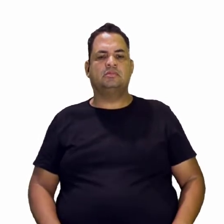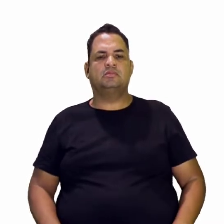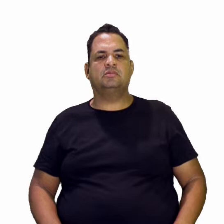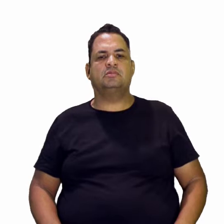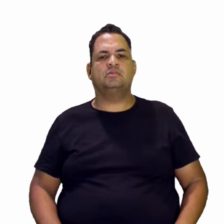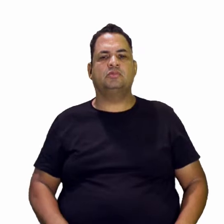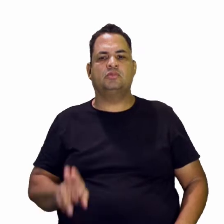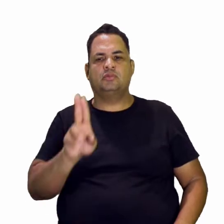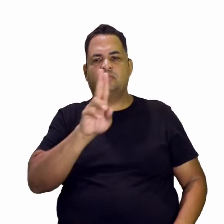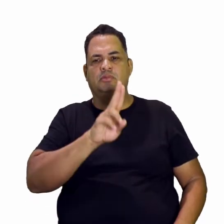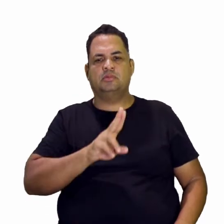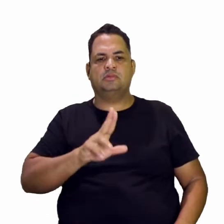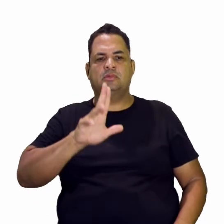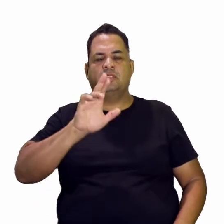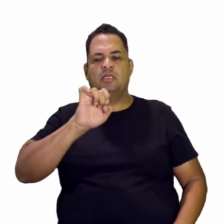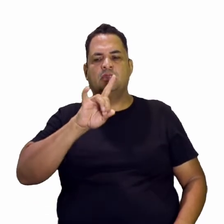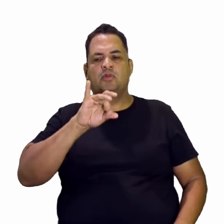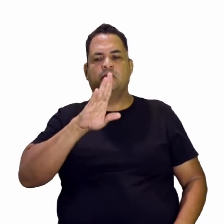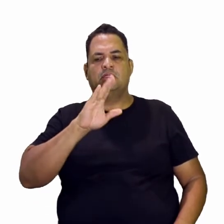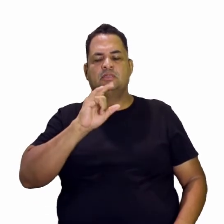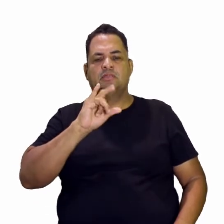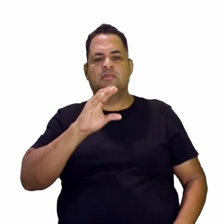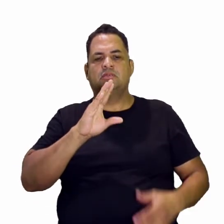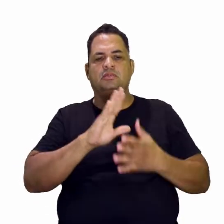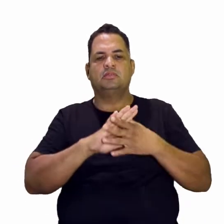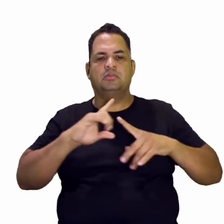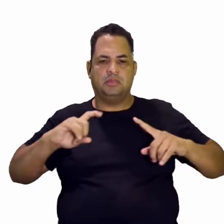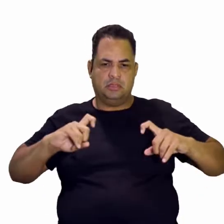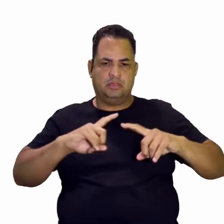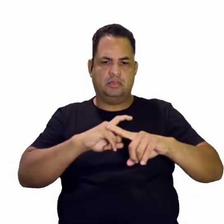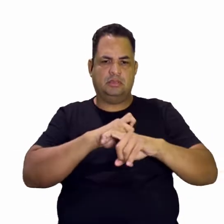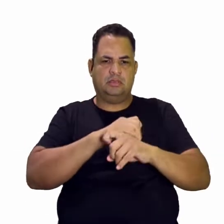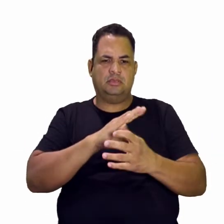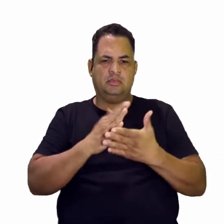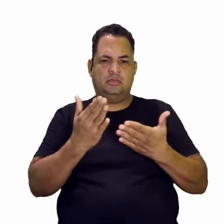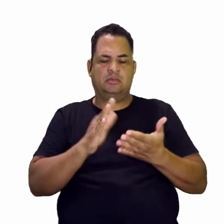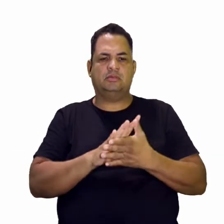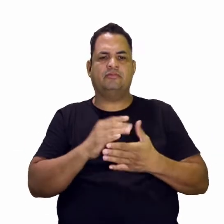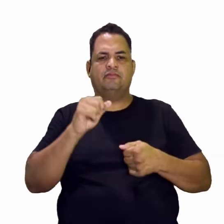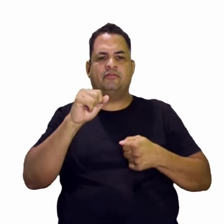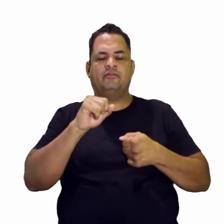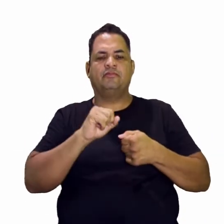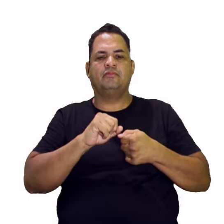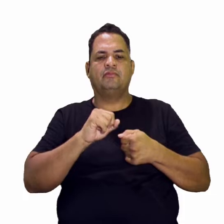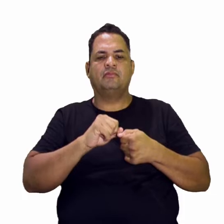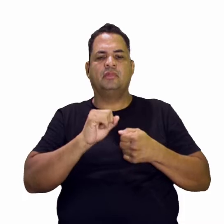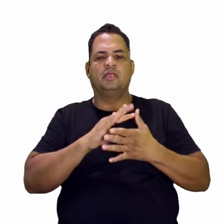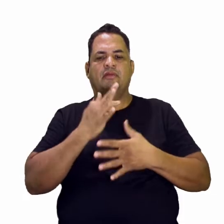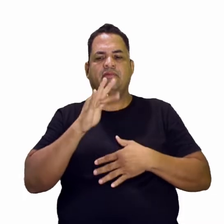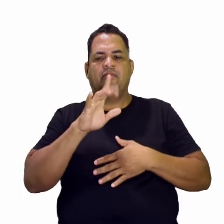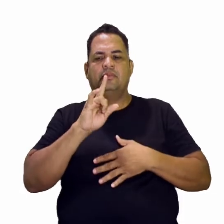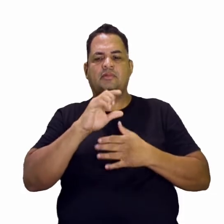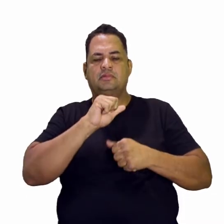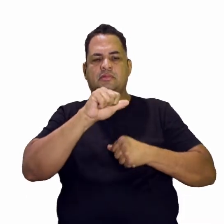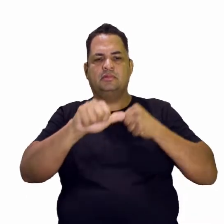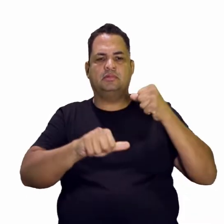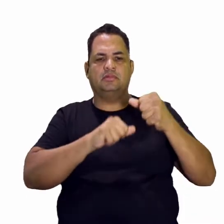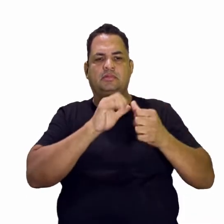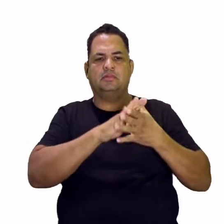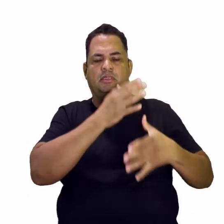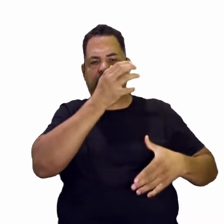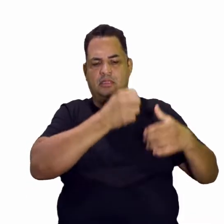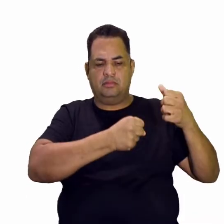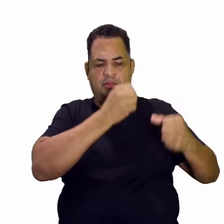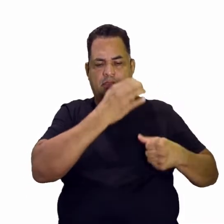os lactobacilos. Esses lactobacilos são bactérias, tá bom? Que realizam o processo de fermentação transformando o leite